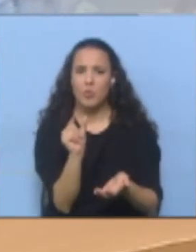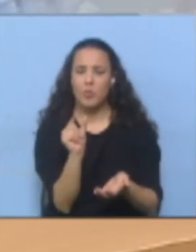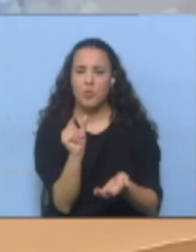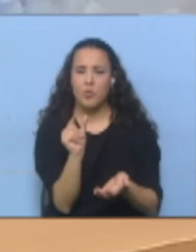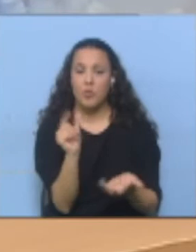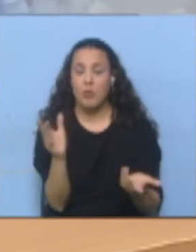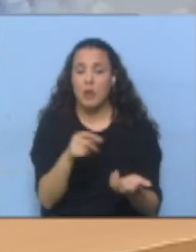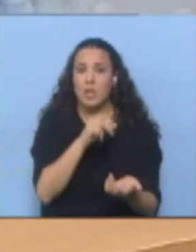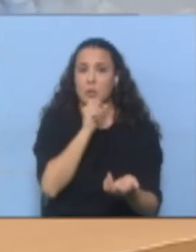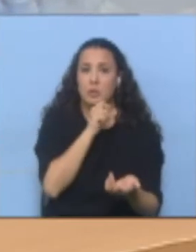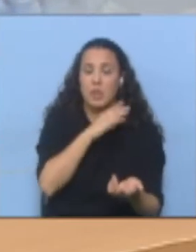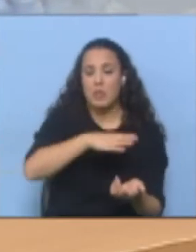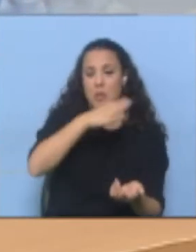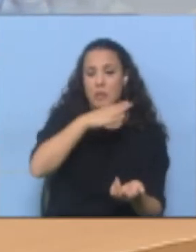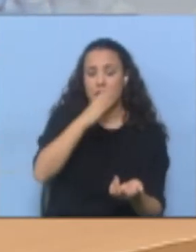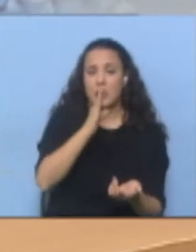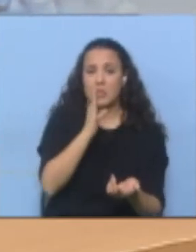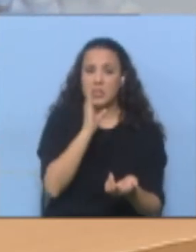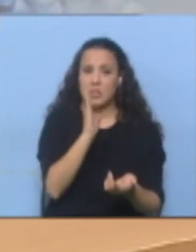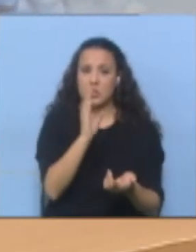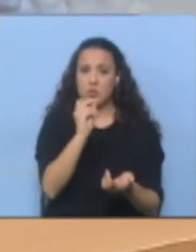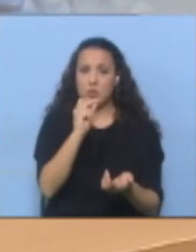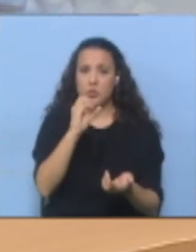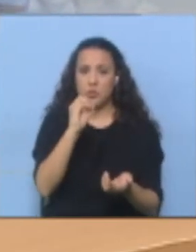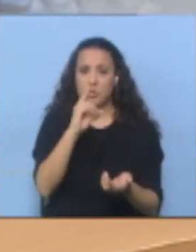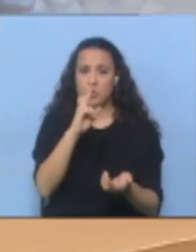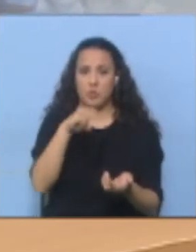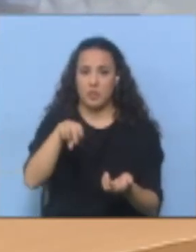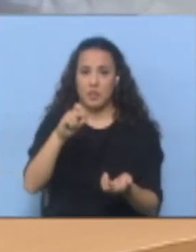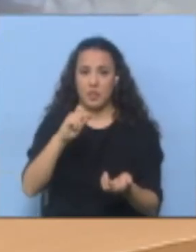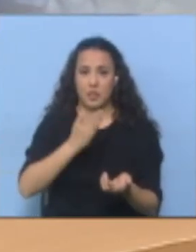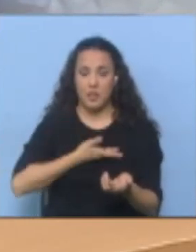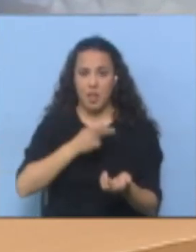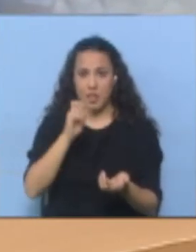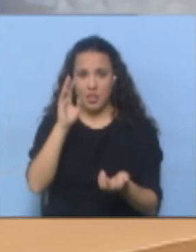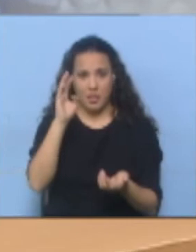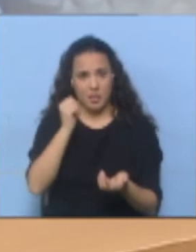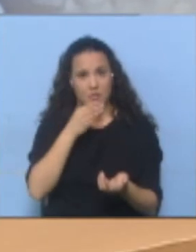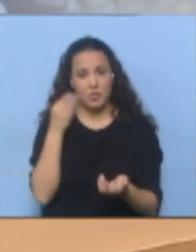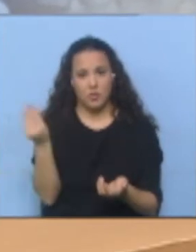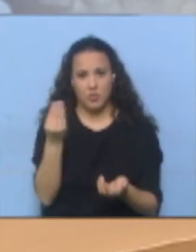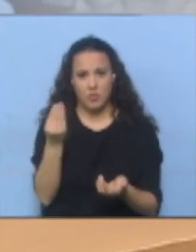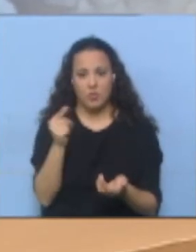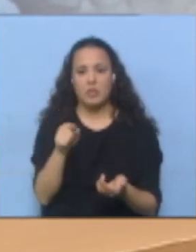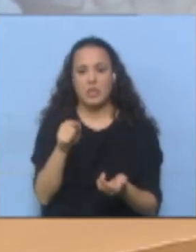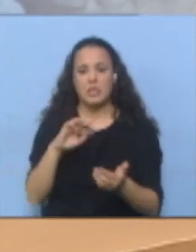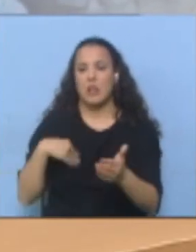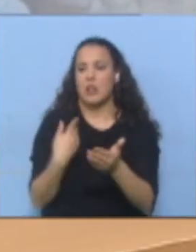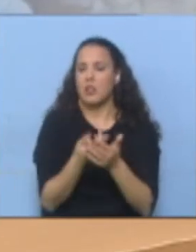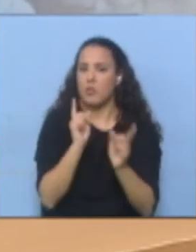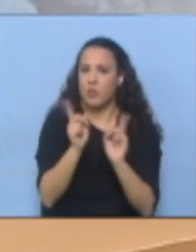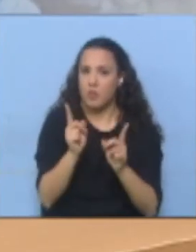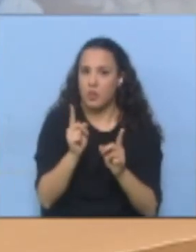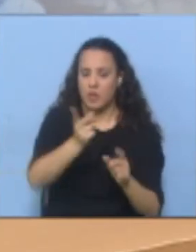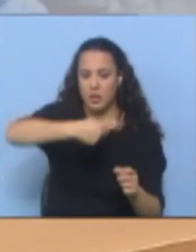a organização das Jornadas Mundiais da Juventude. E foi também esse motivo que nos levou a integrar